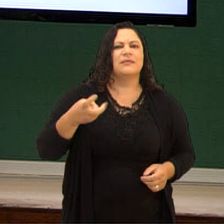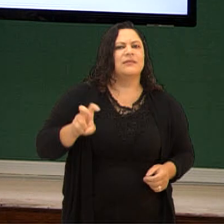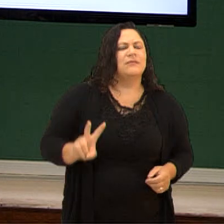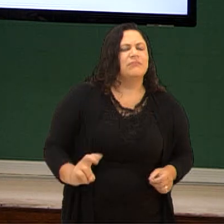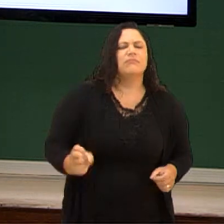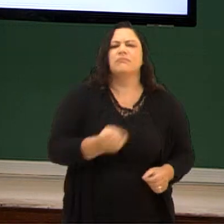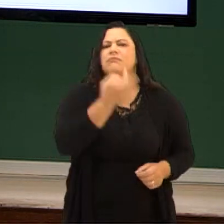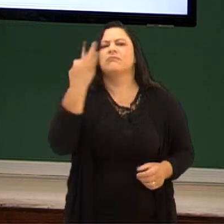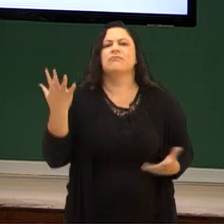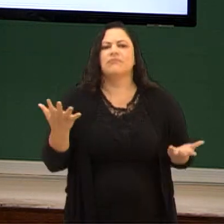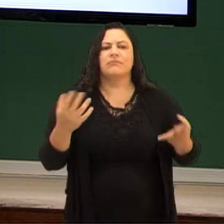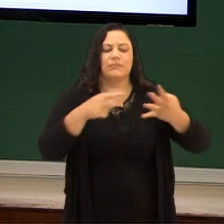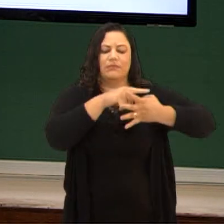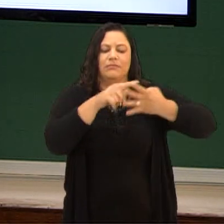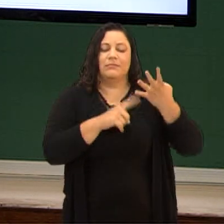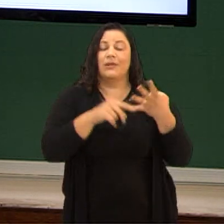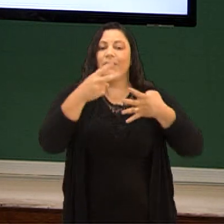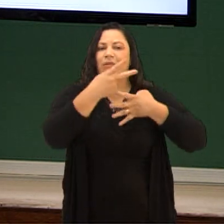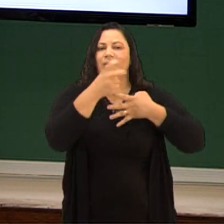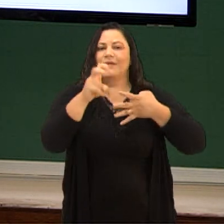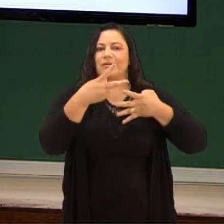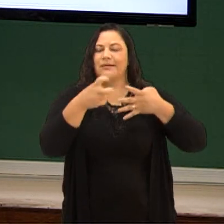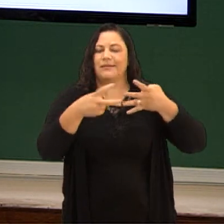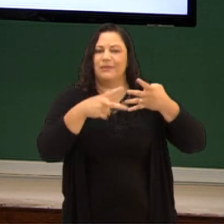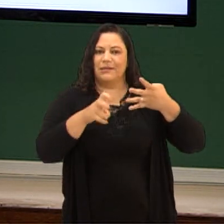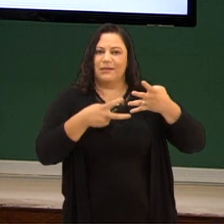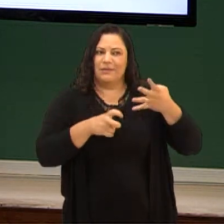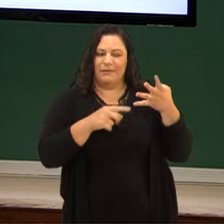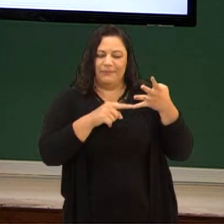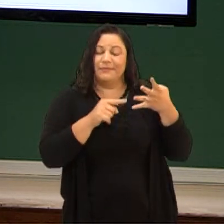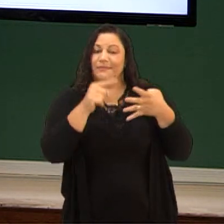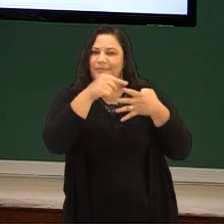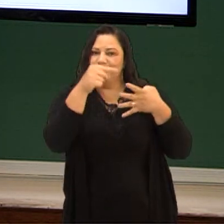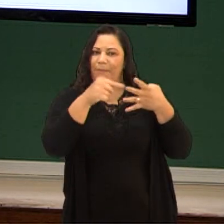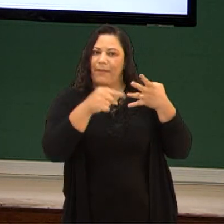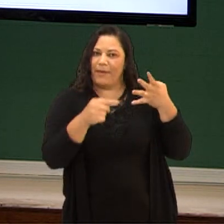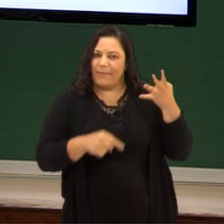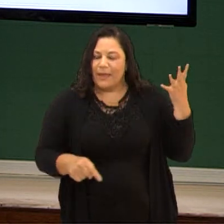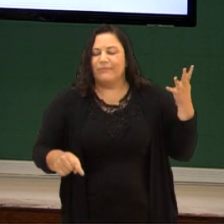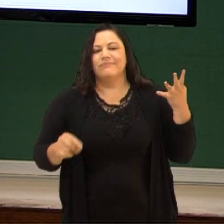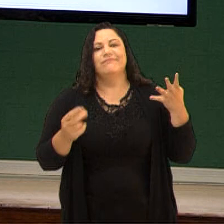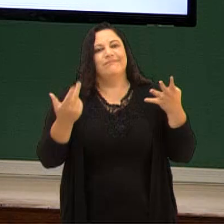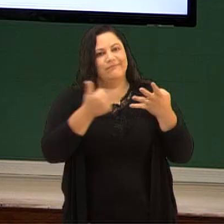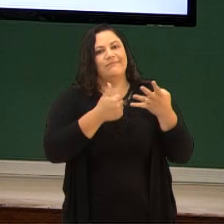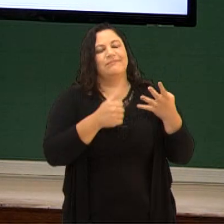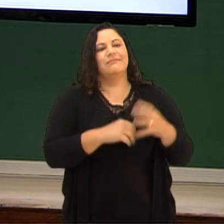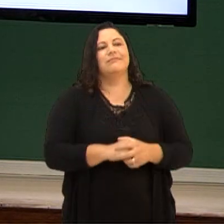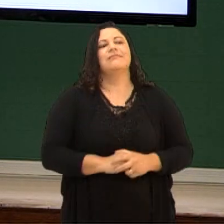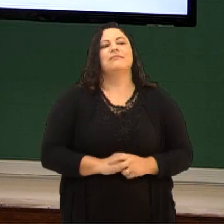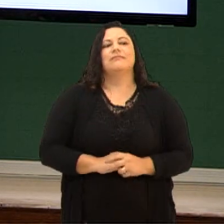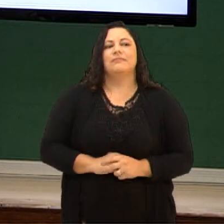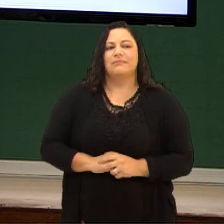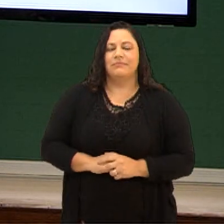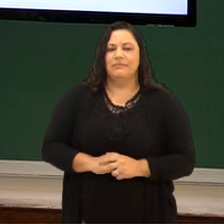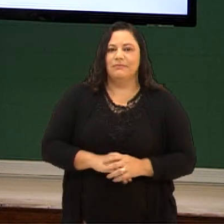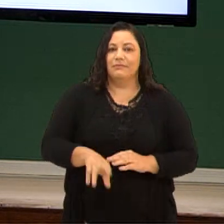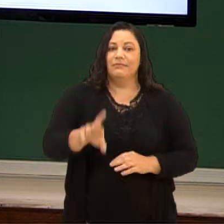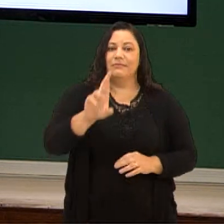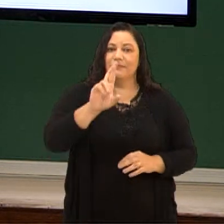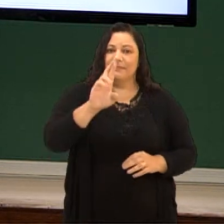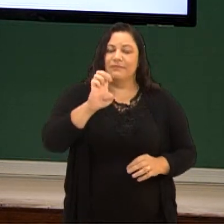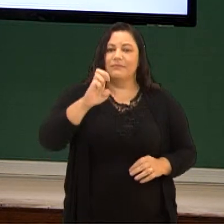25. 4, não é? Então, a 4ª parte. 25 cabe 4 vezes em 100%. E